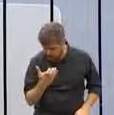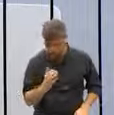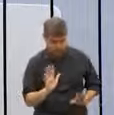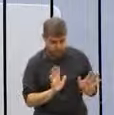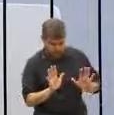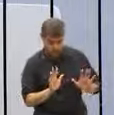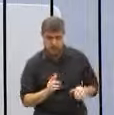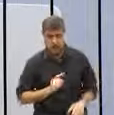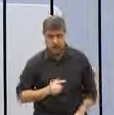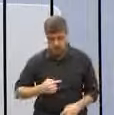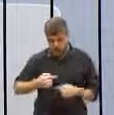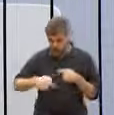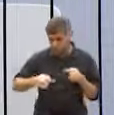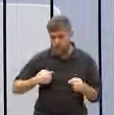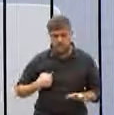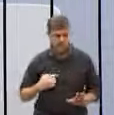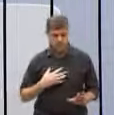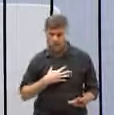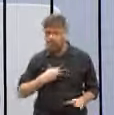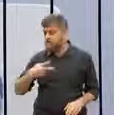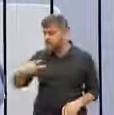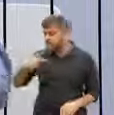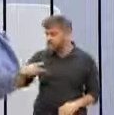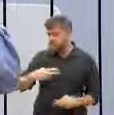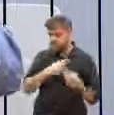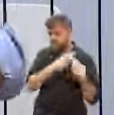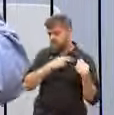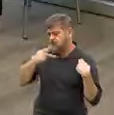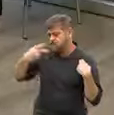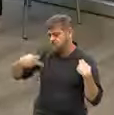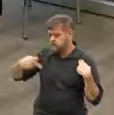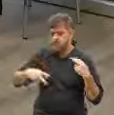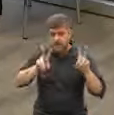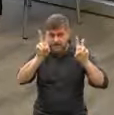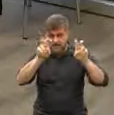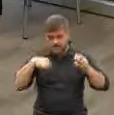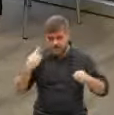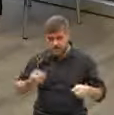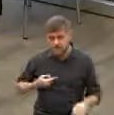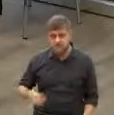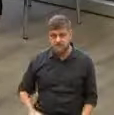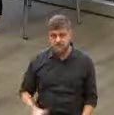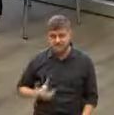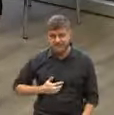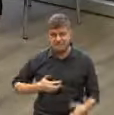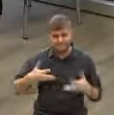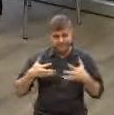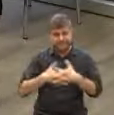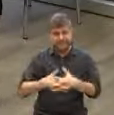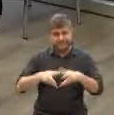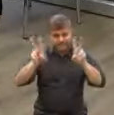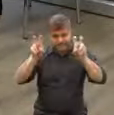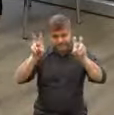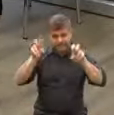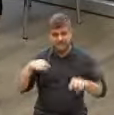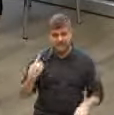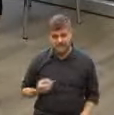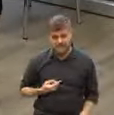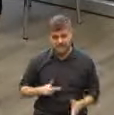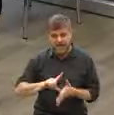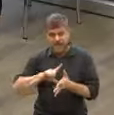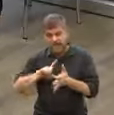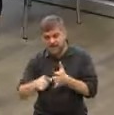de repente eu sou contra, eu não coloco meu filho lá. São assuntos que a gente vai polemizar. Esse é um tema polêmico que com certeza vai ficar